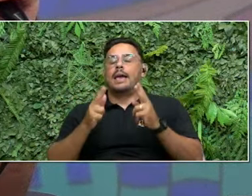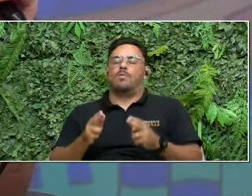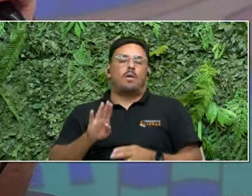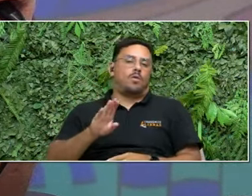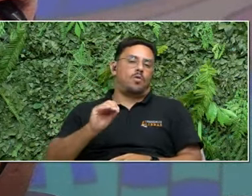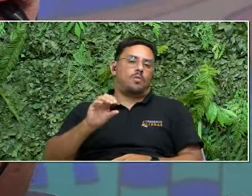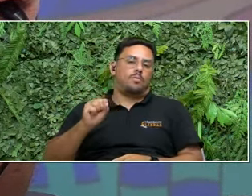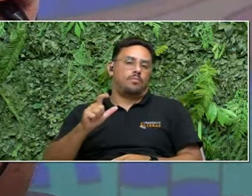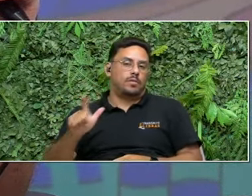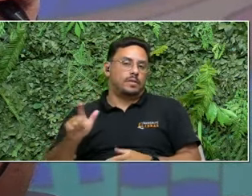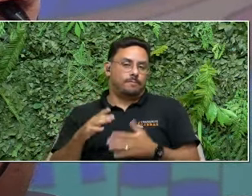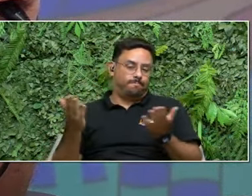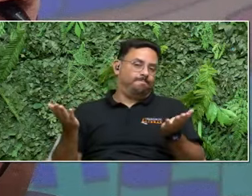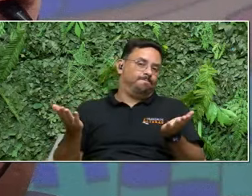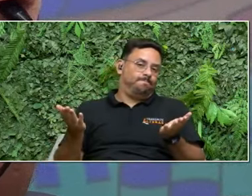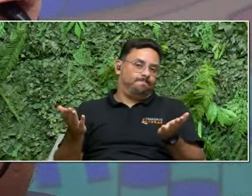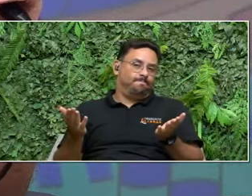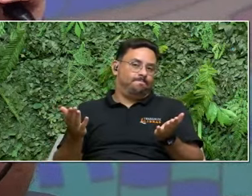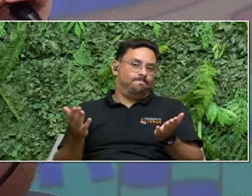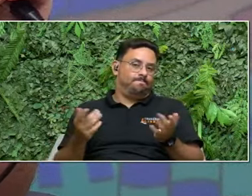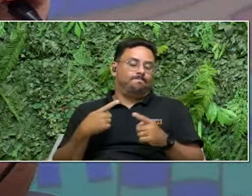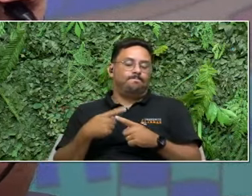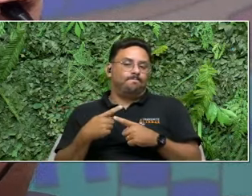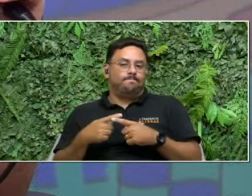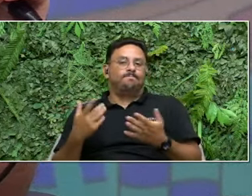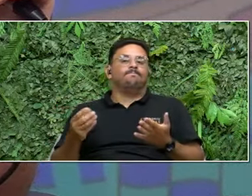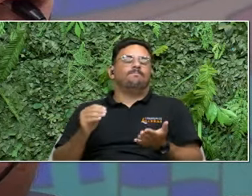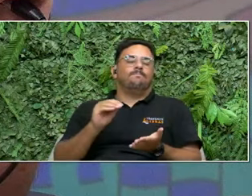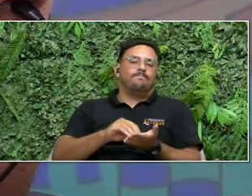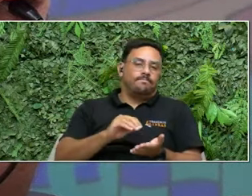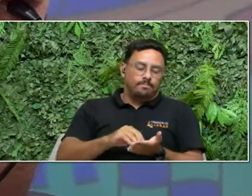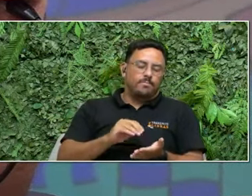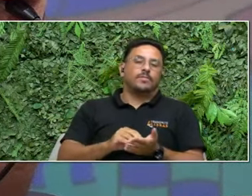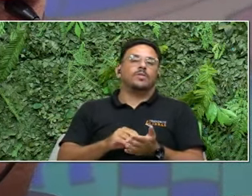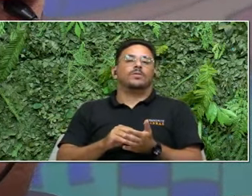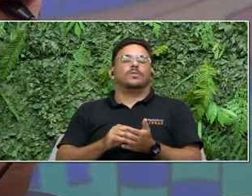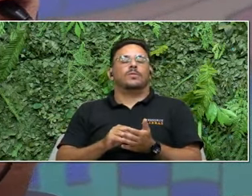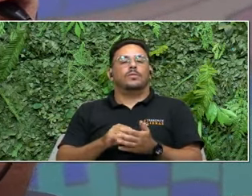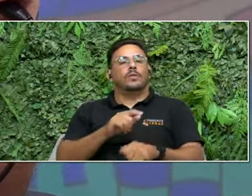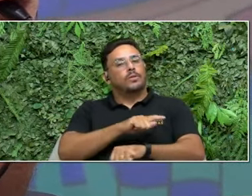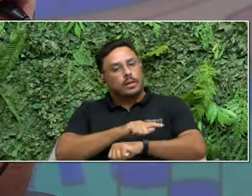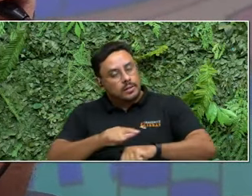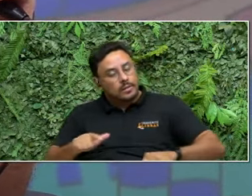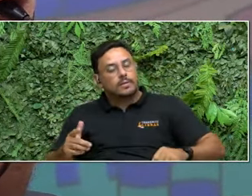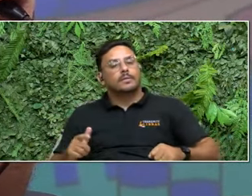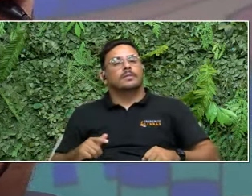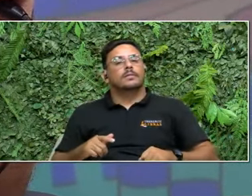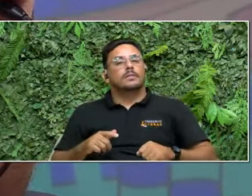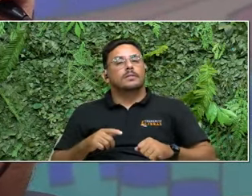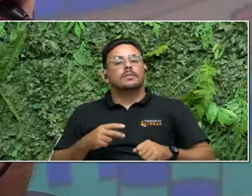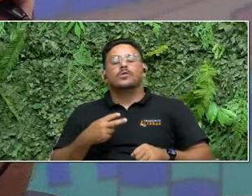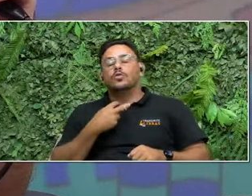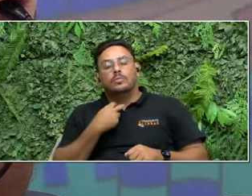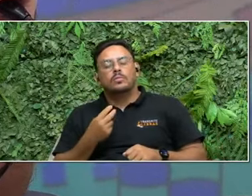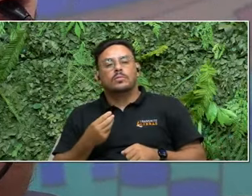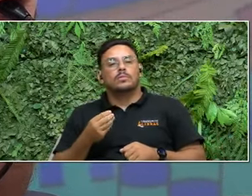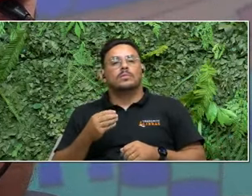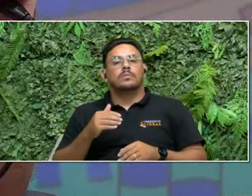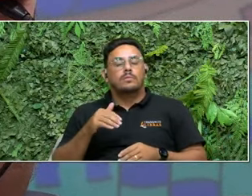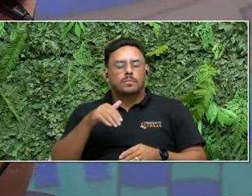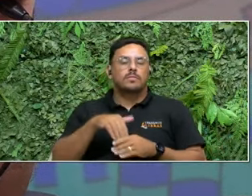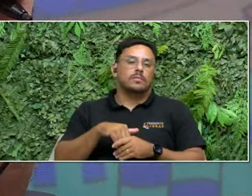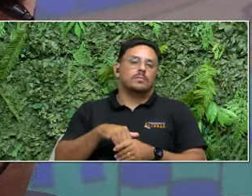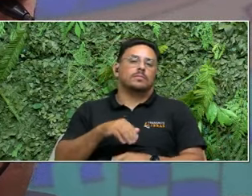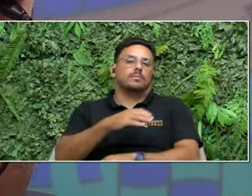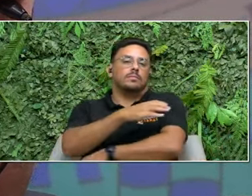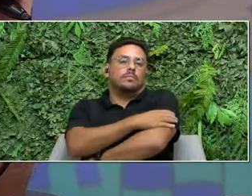é e porque tava faltou com respeito Bob não devia nem votar voltar a dar faixa de Capitão pro